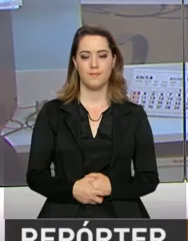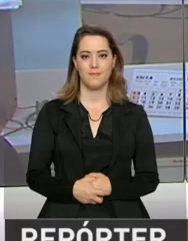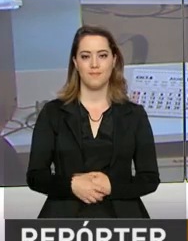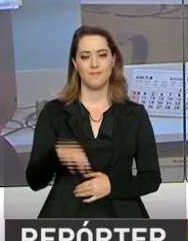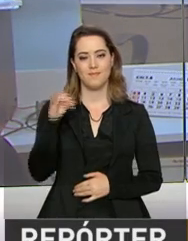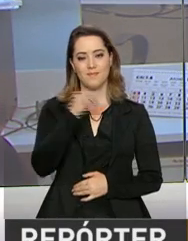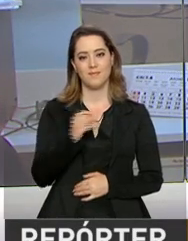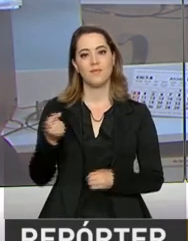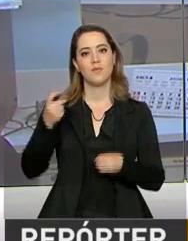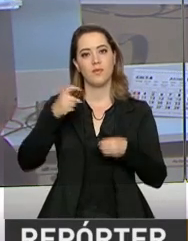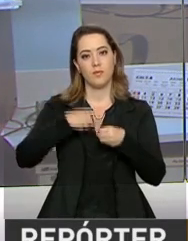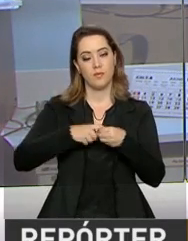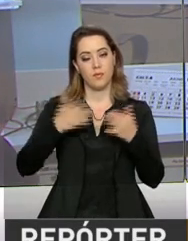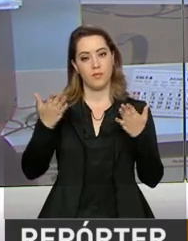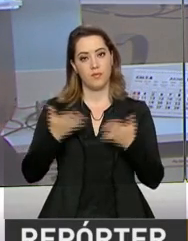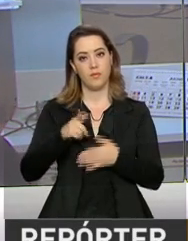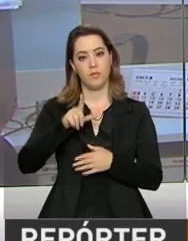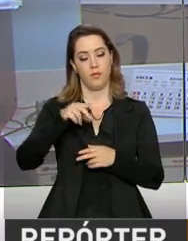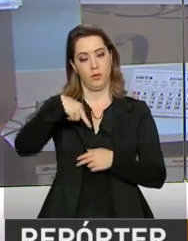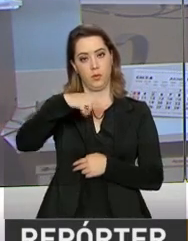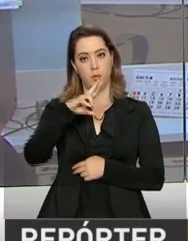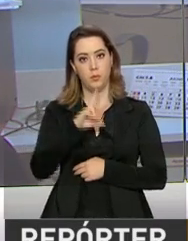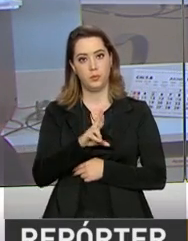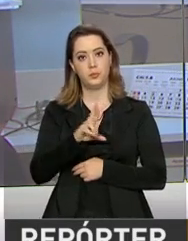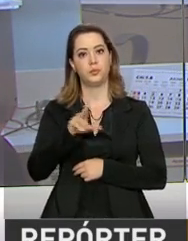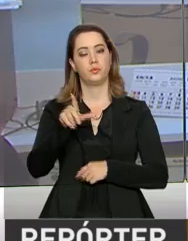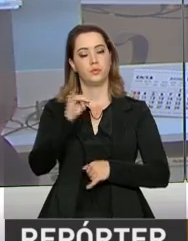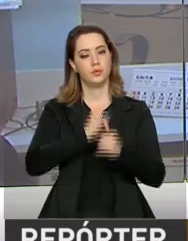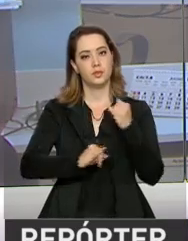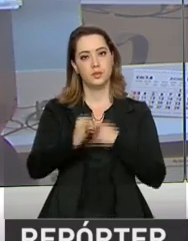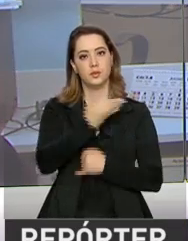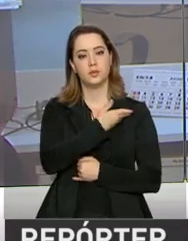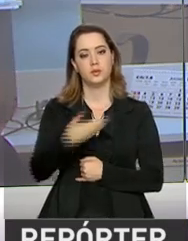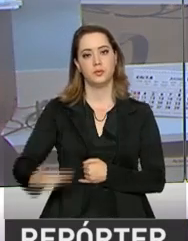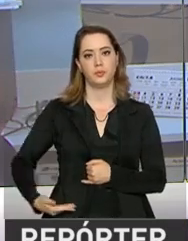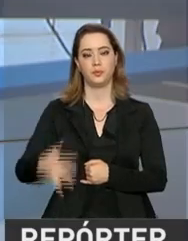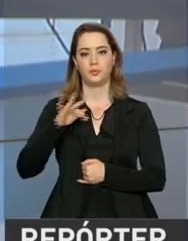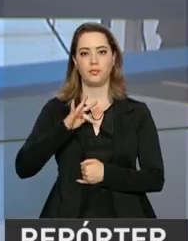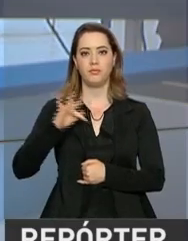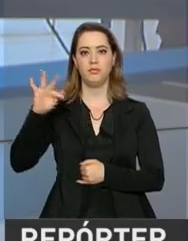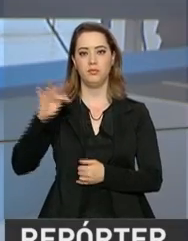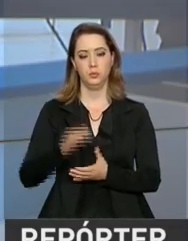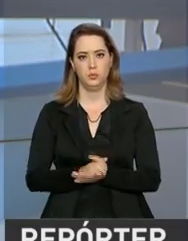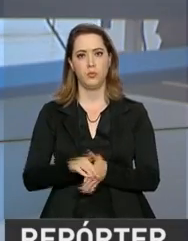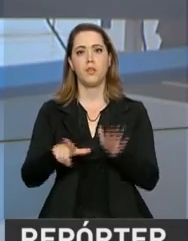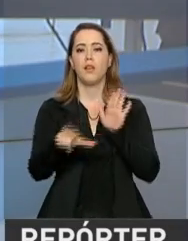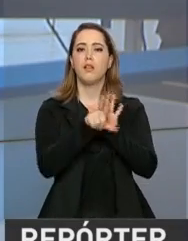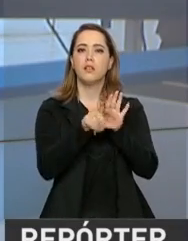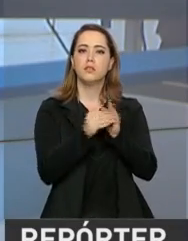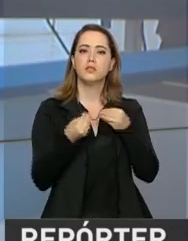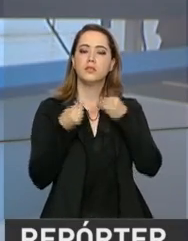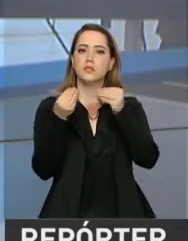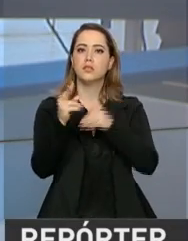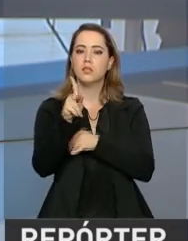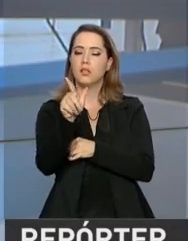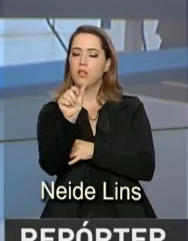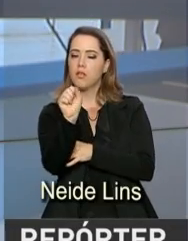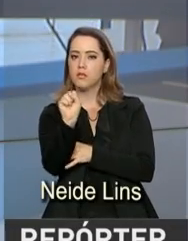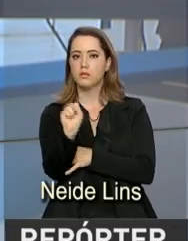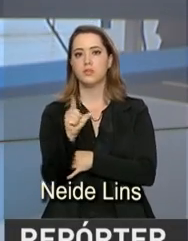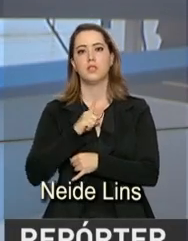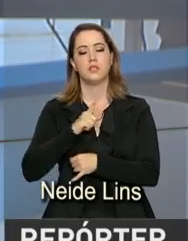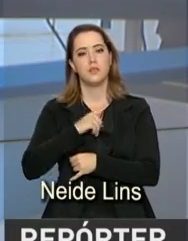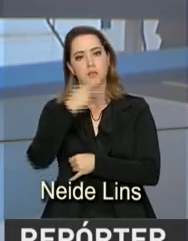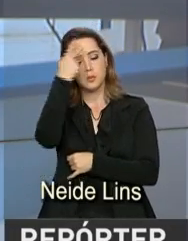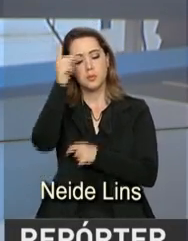Olá estamos de volta com o repórter NBR e as notícias do governo federal a lei que assegura vagas no mercado de trabalho para pessoas